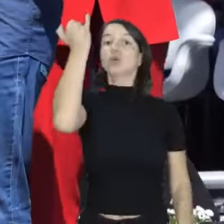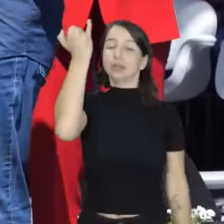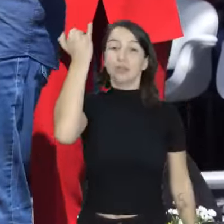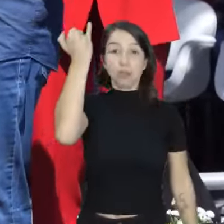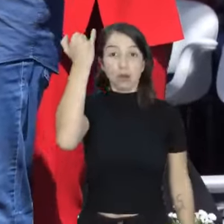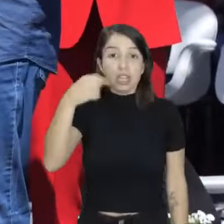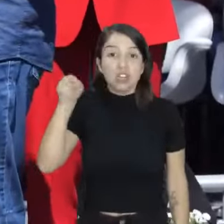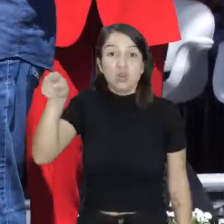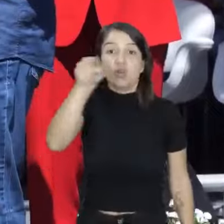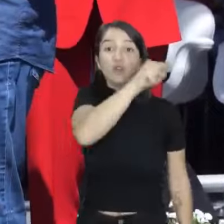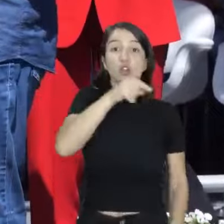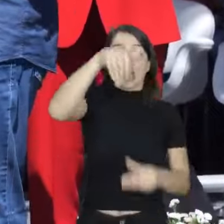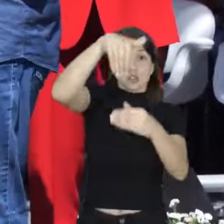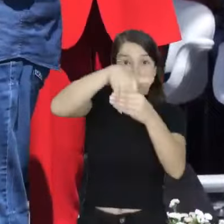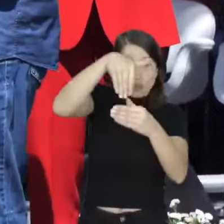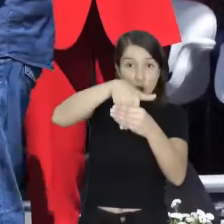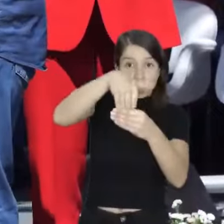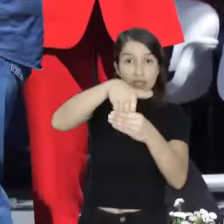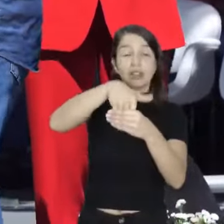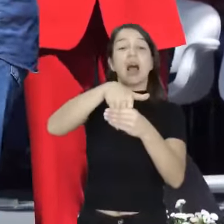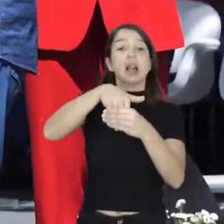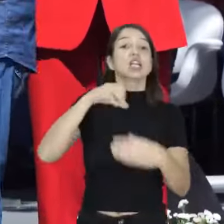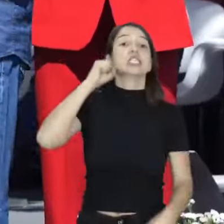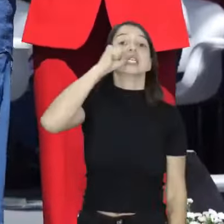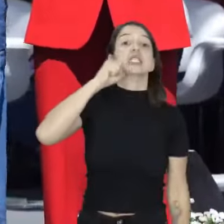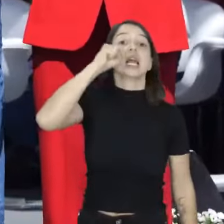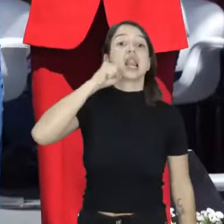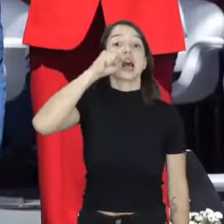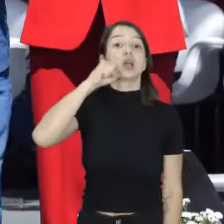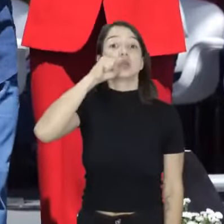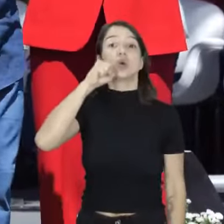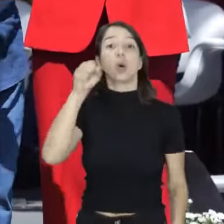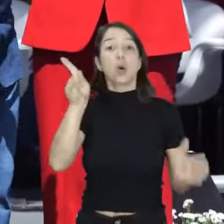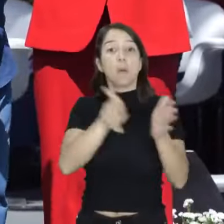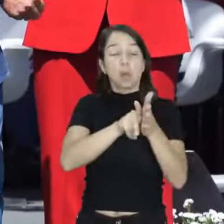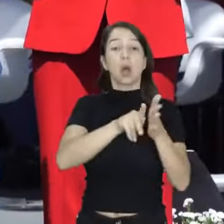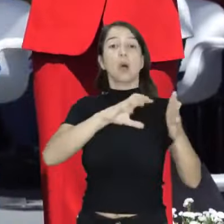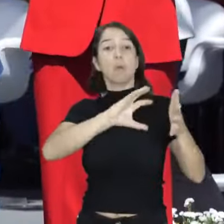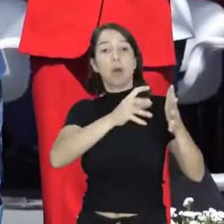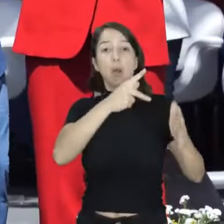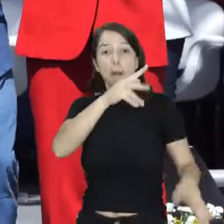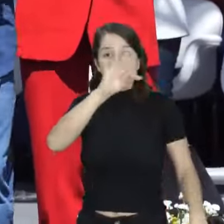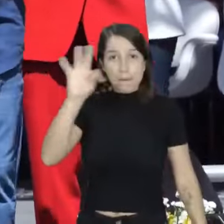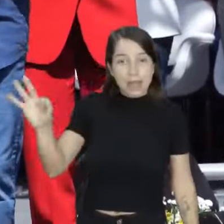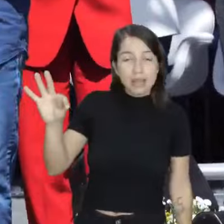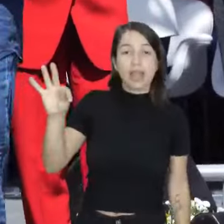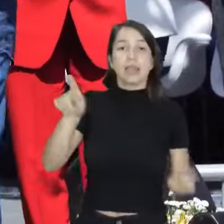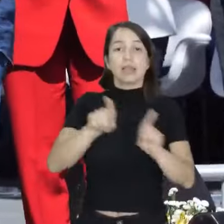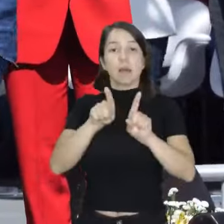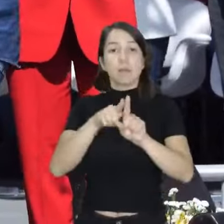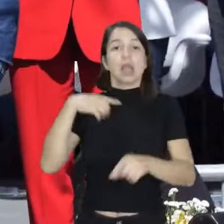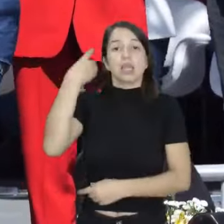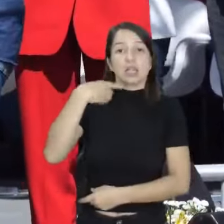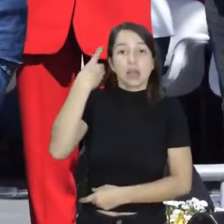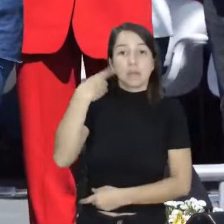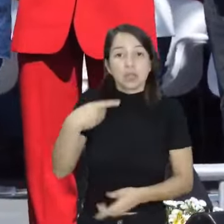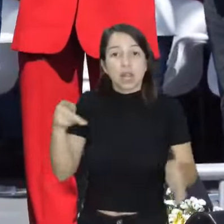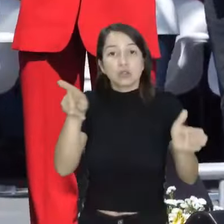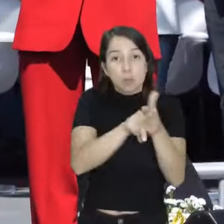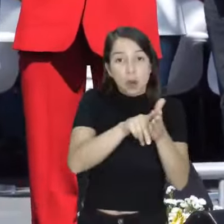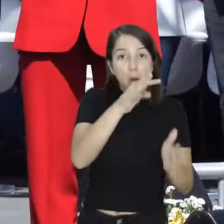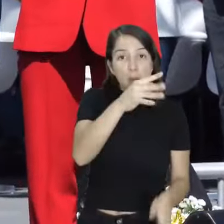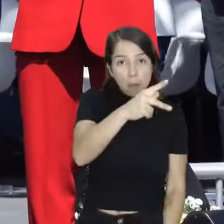possa nos ajudar. É preciso votar nos nossos deputados, chamado time do Lula, dos partidos que